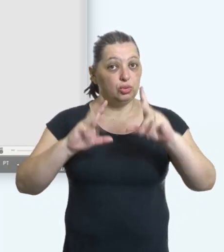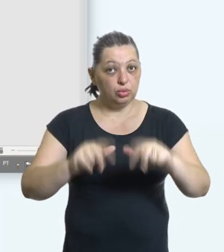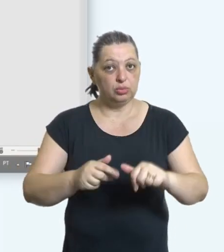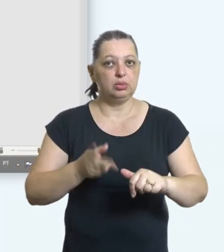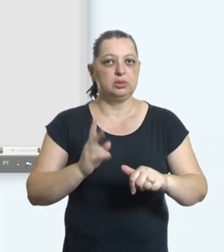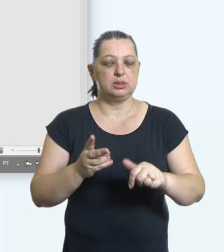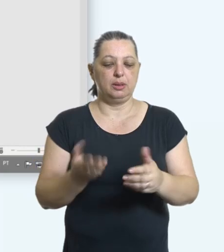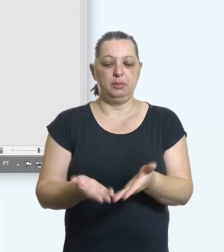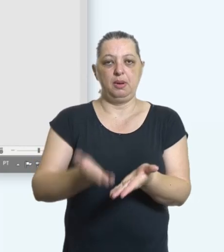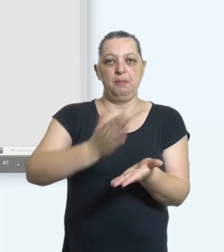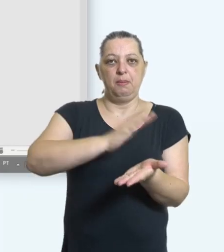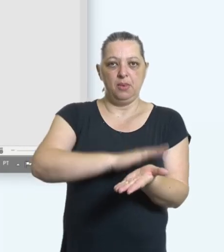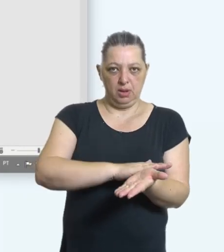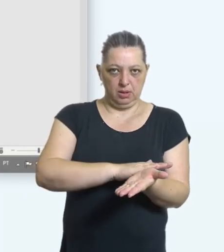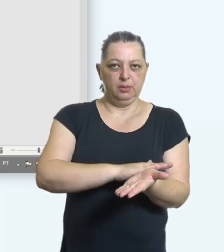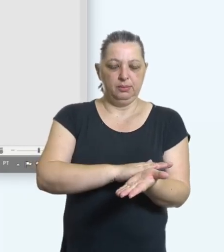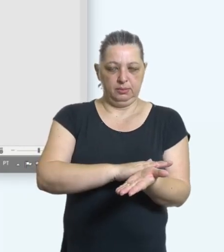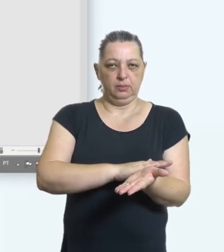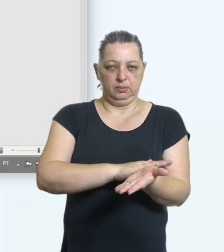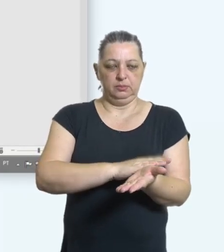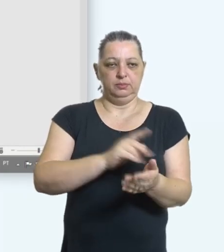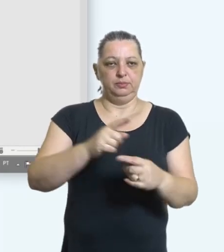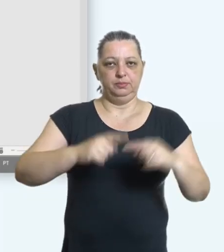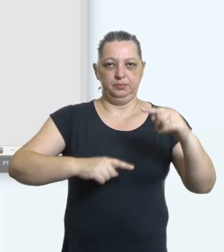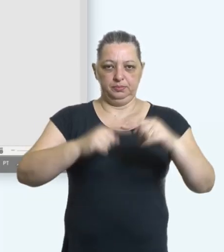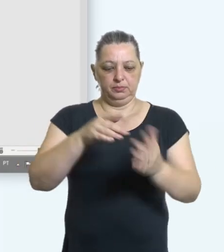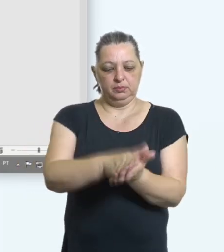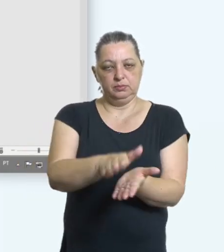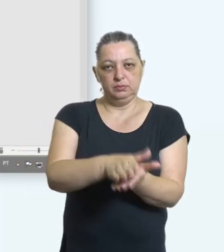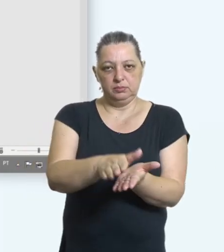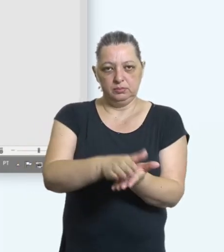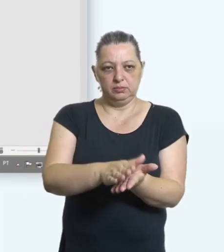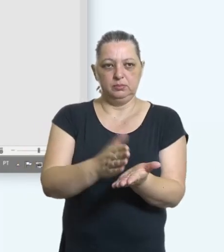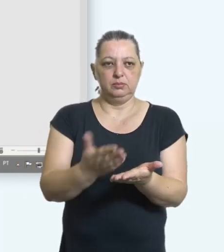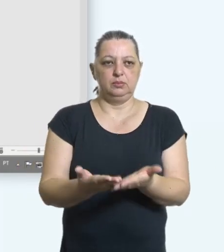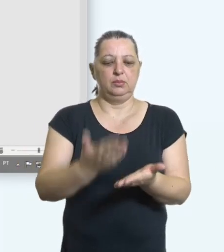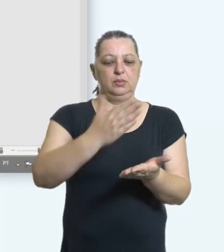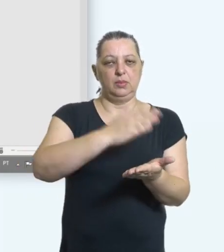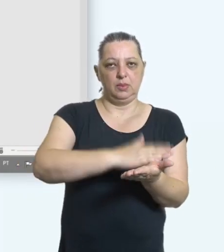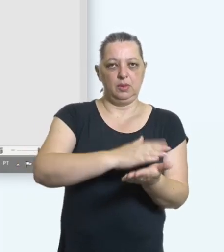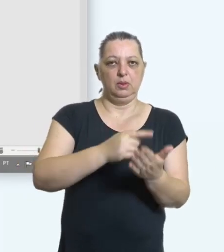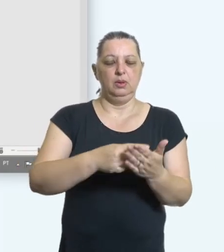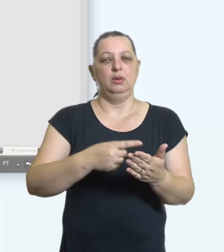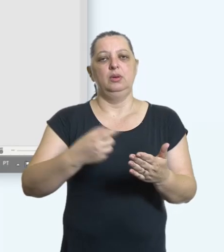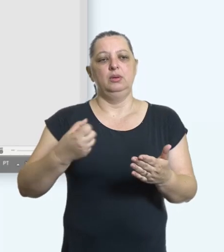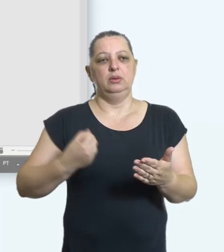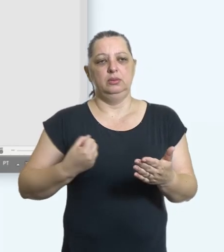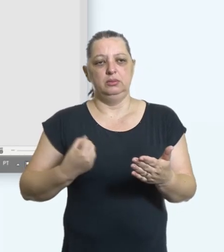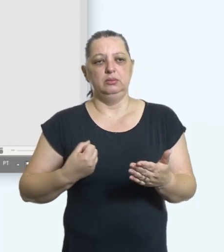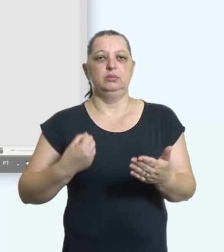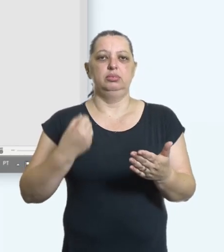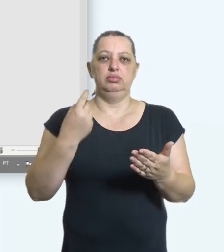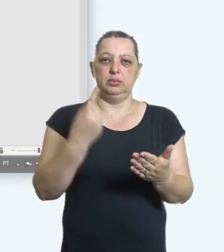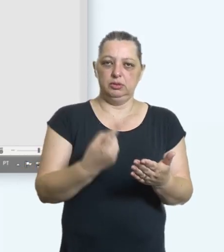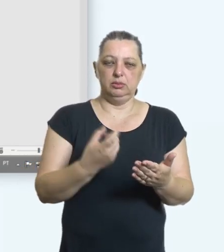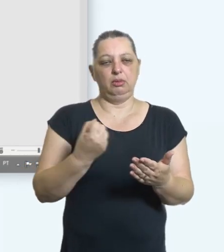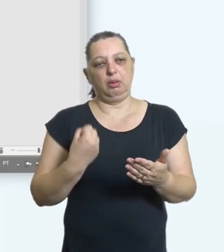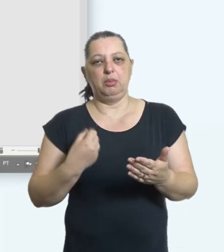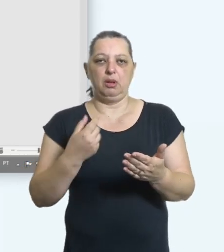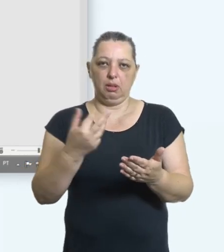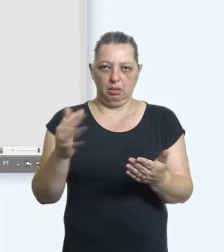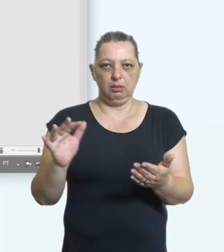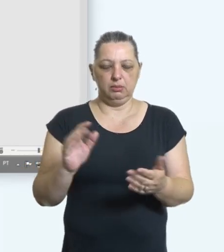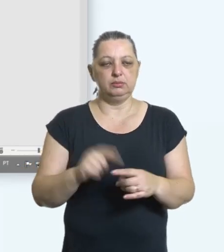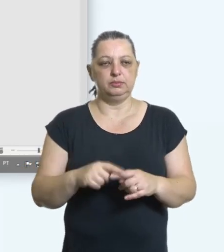de página no material físico, impresso, você vai mudar aqui também escrevendo página e colocando o número da página,